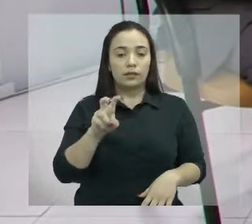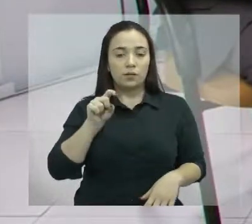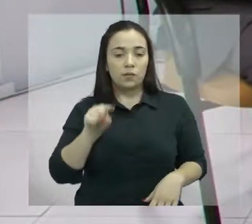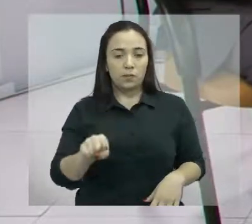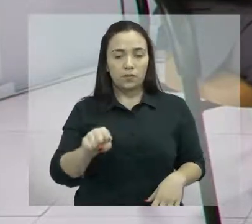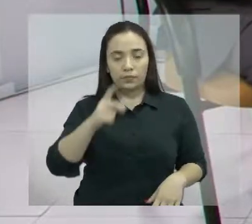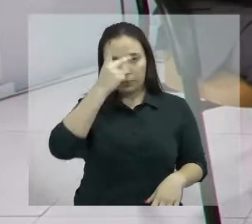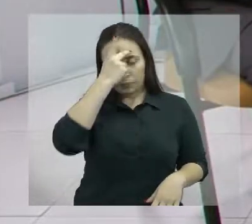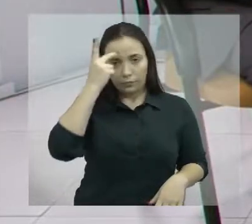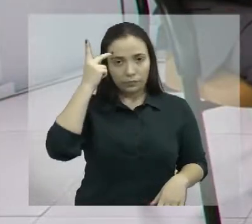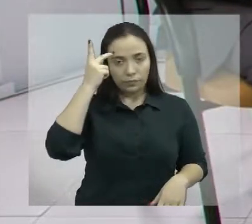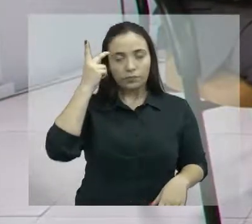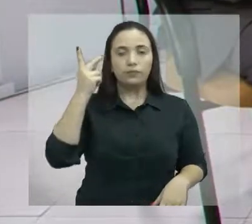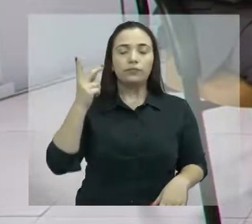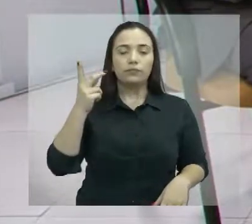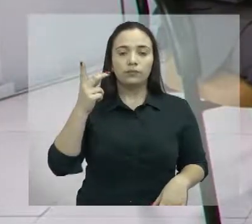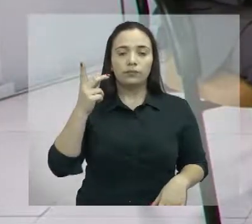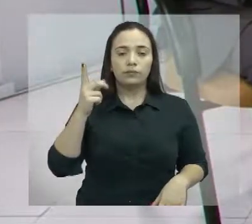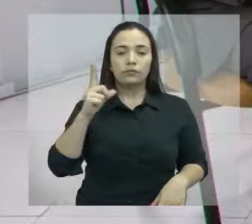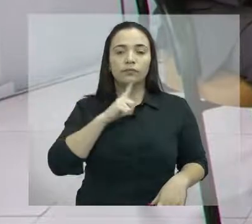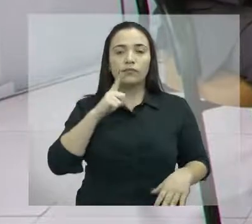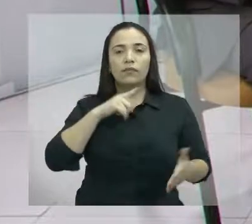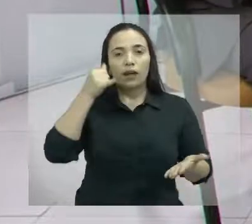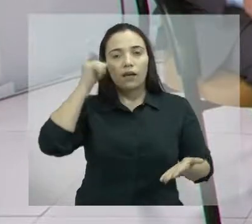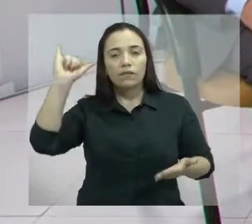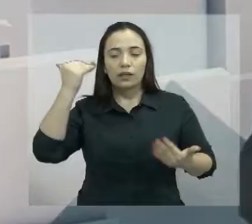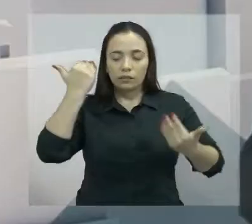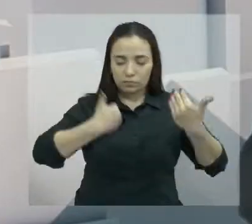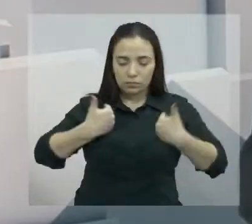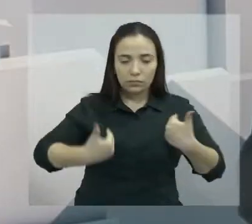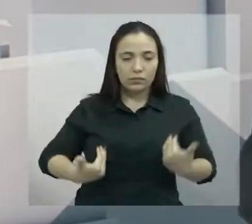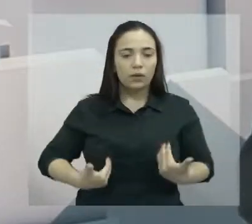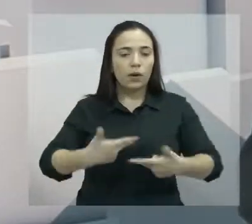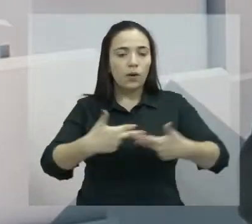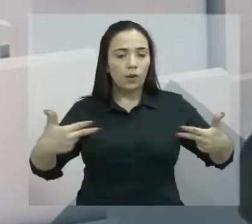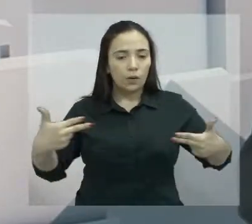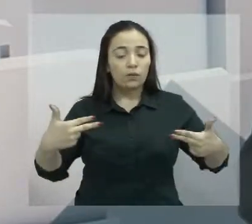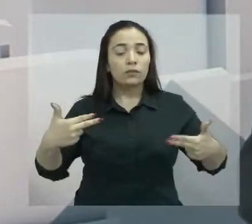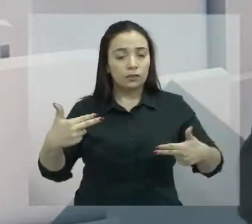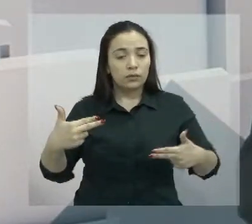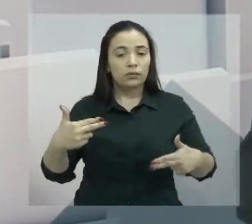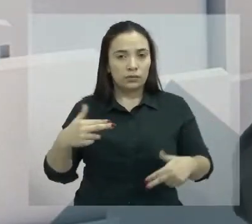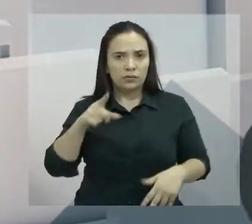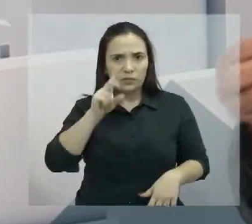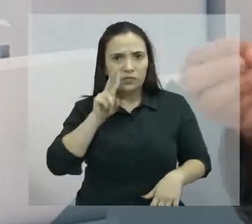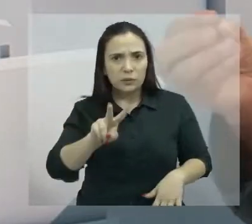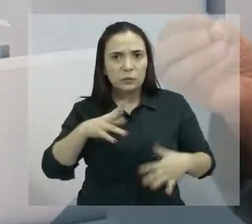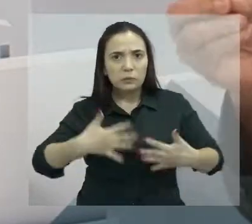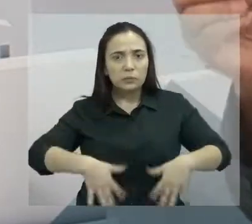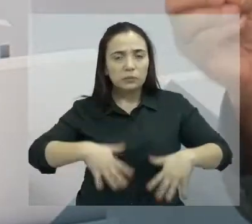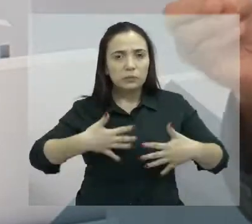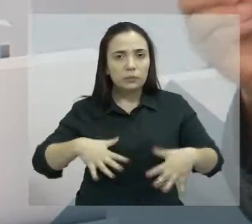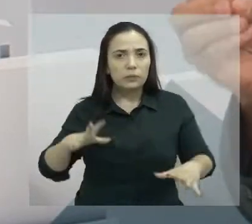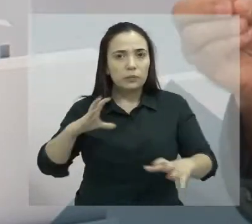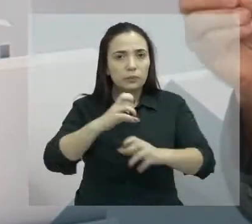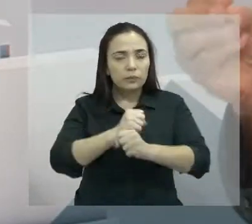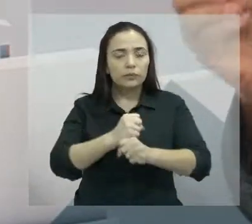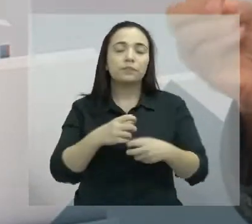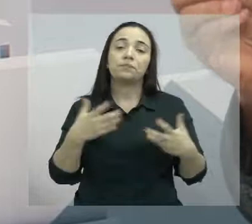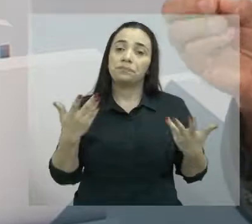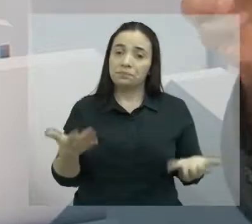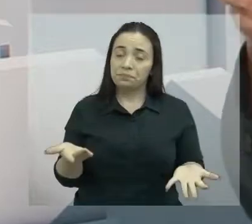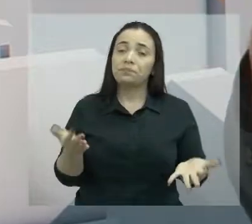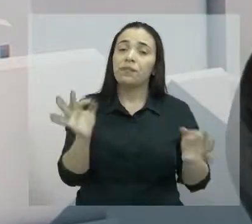mil pessoas deixaram de ter sequelas por causa dos acidentes. Quer dizer, um número absurdo, né? Pois é, olha, isso